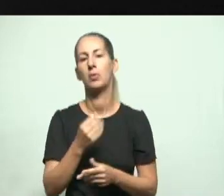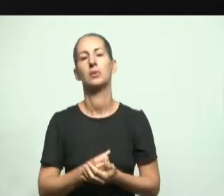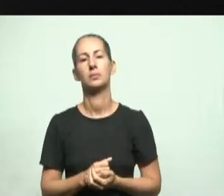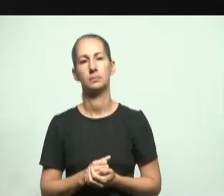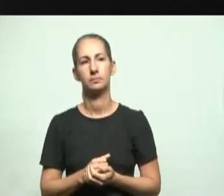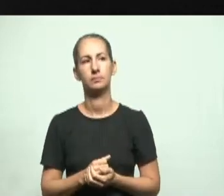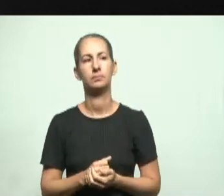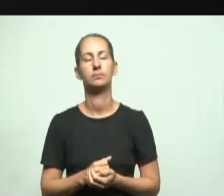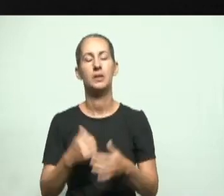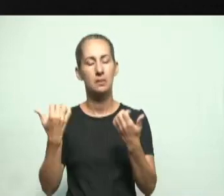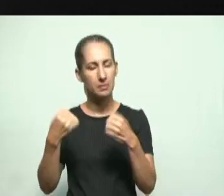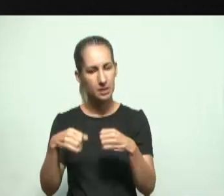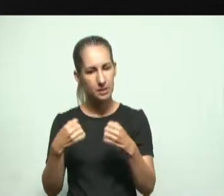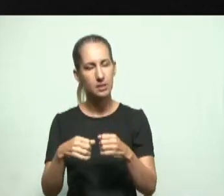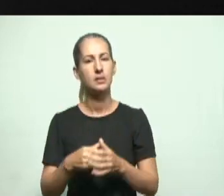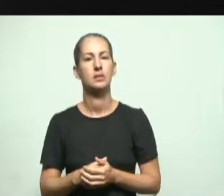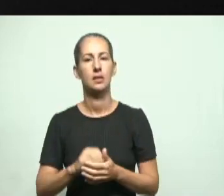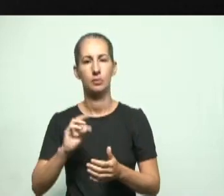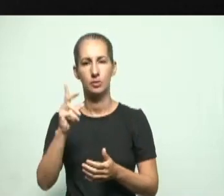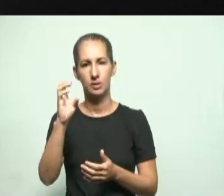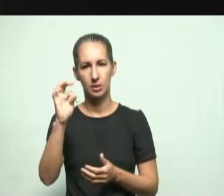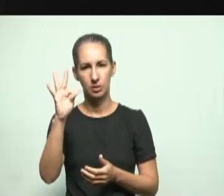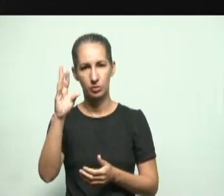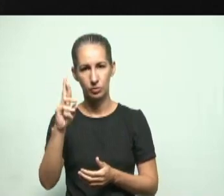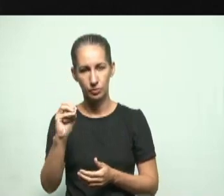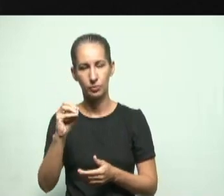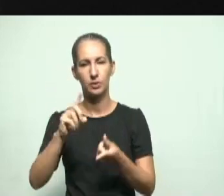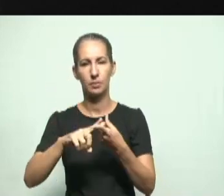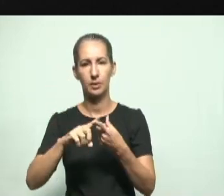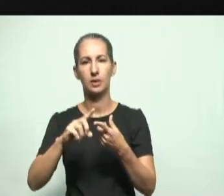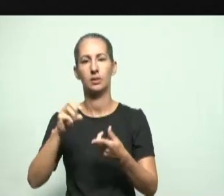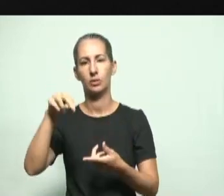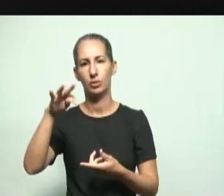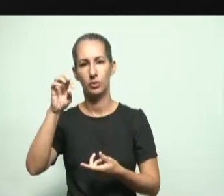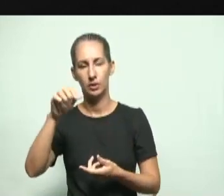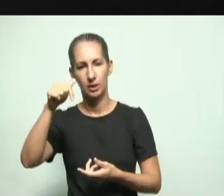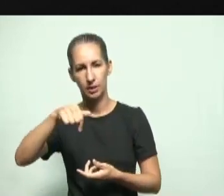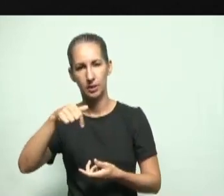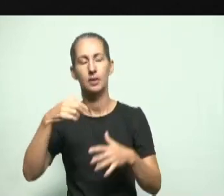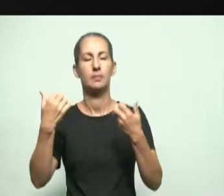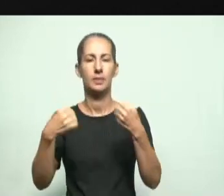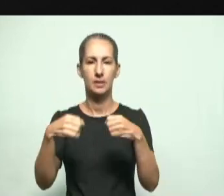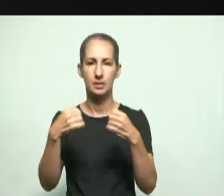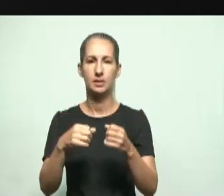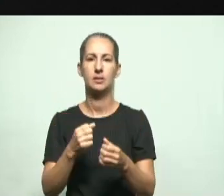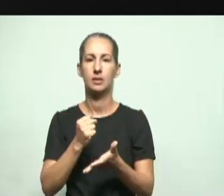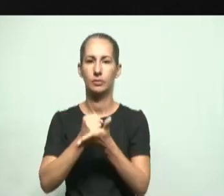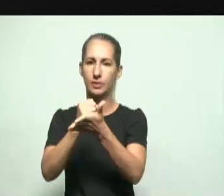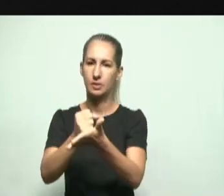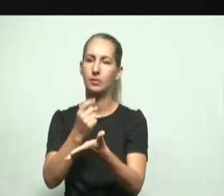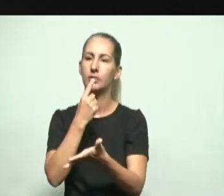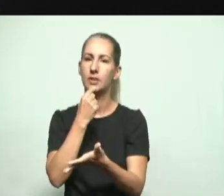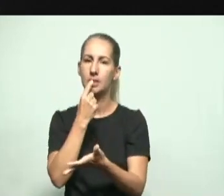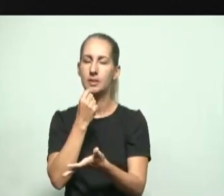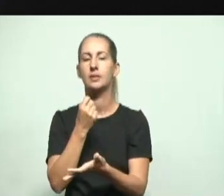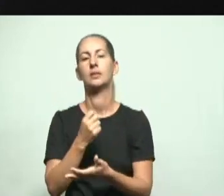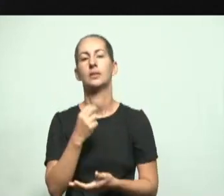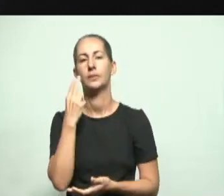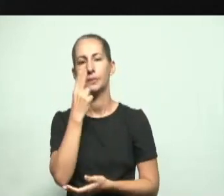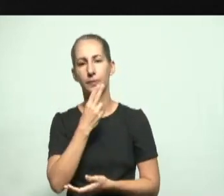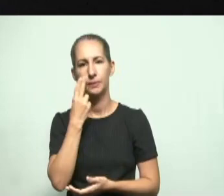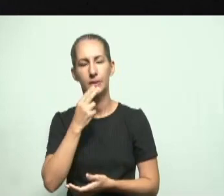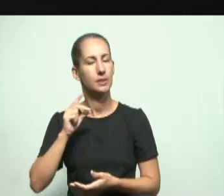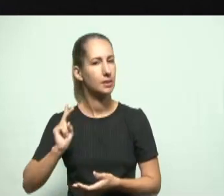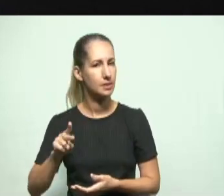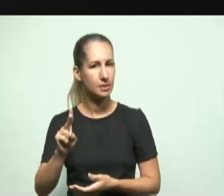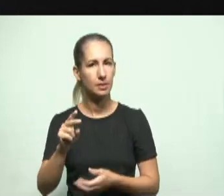hora necessária, porque o Hemocentro, o Hemonorte da nossa cidade, do estado do Rio Grande do Norte, precisa de doação de sangue urgentemente. E